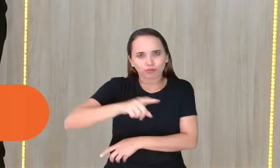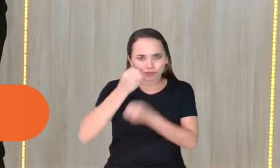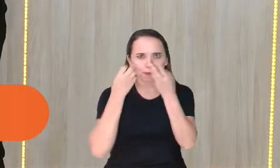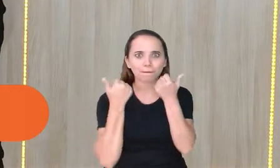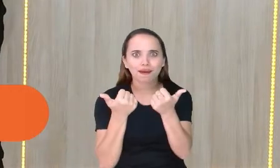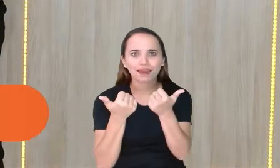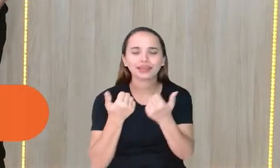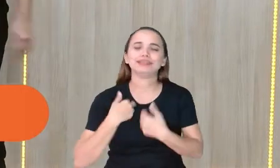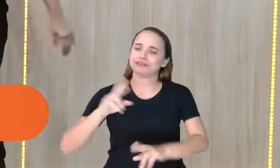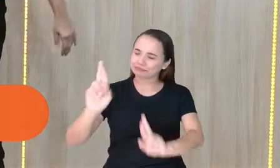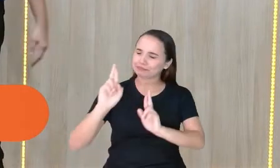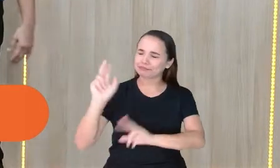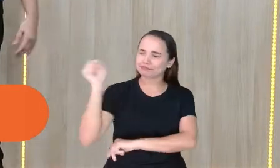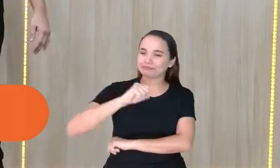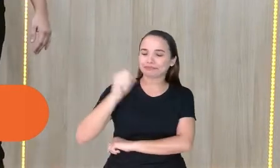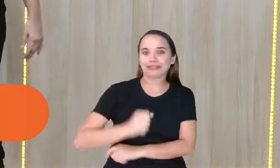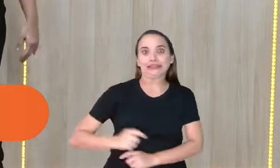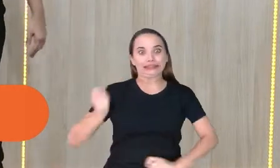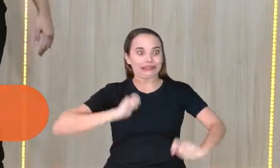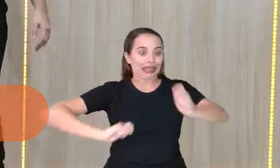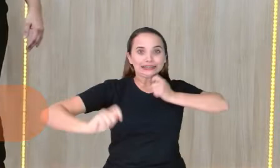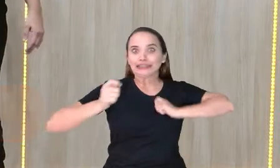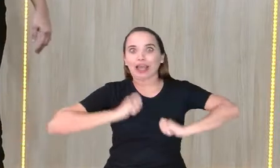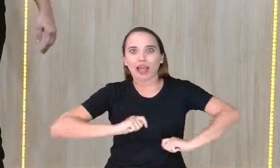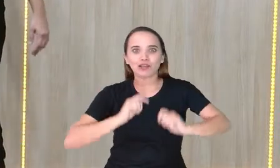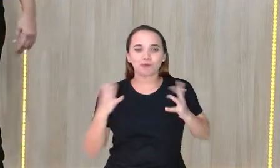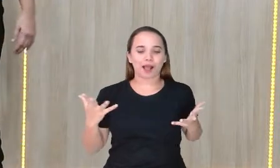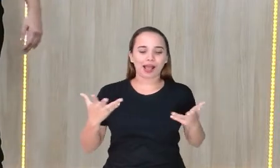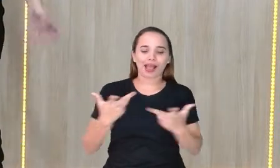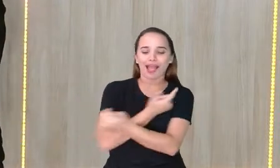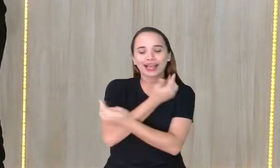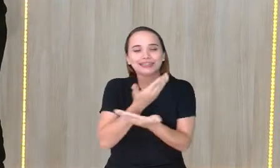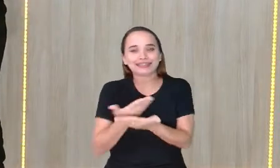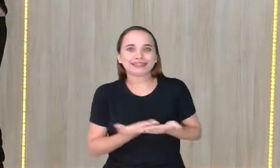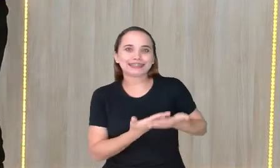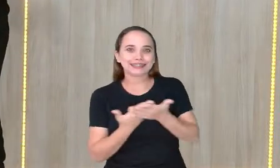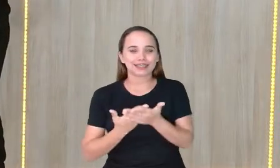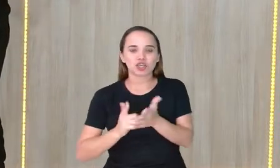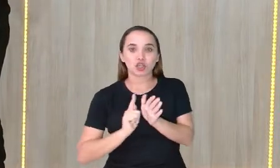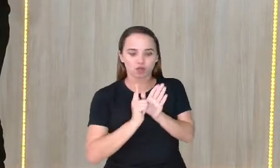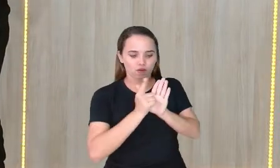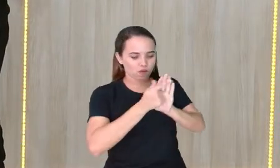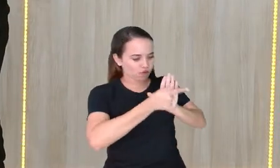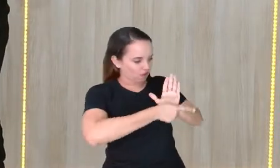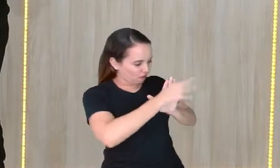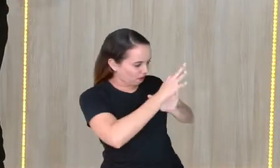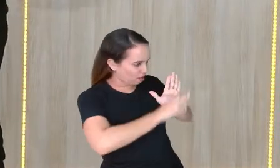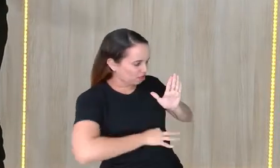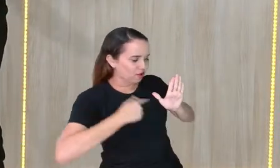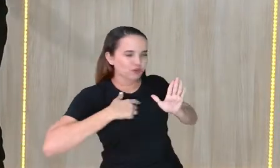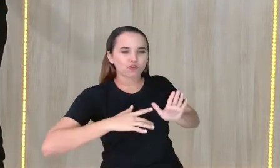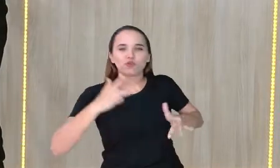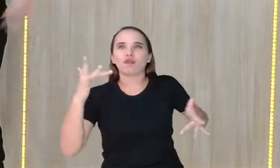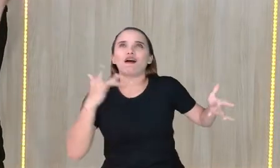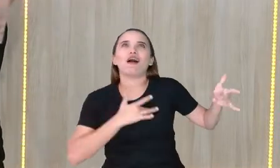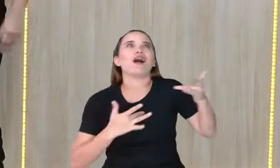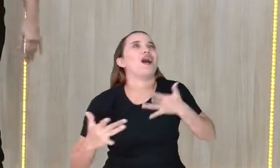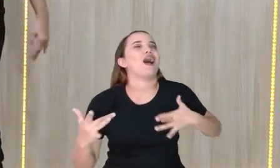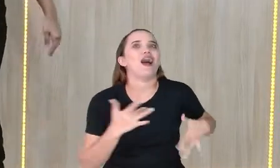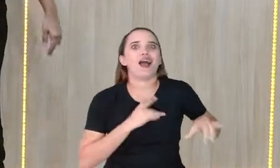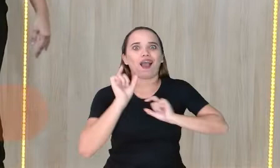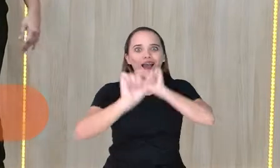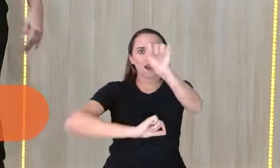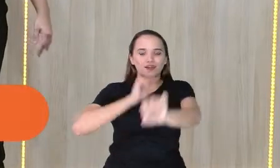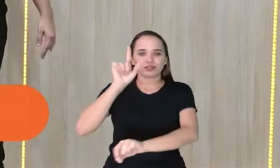Espero que muito bem e ansiosos para a nossa maravilhosa aula de um gênero pelo qual eu sou profundamente apaixonada, que é o